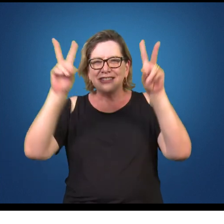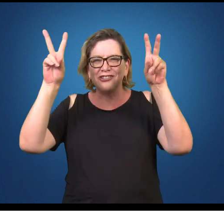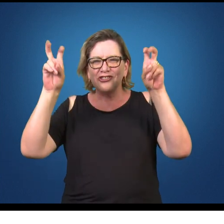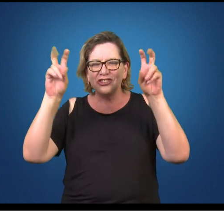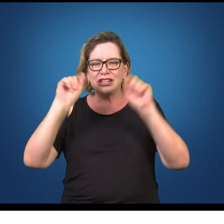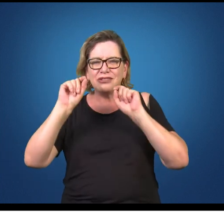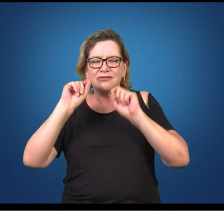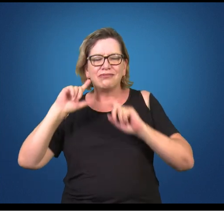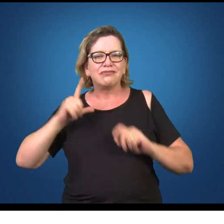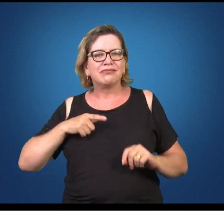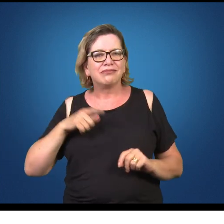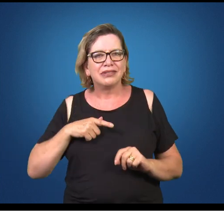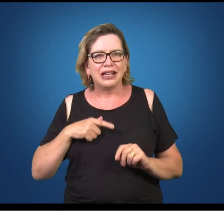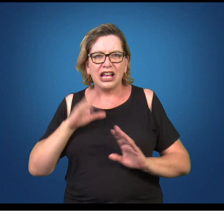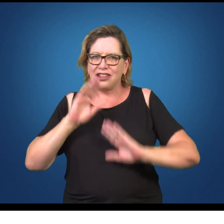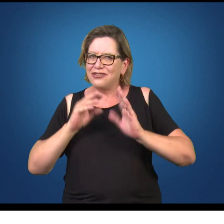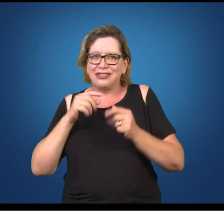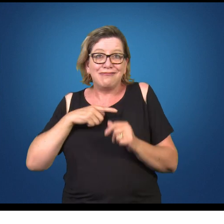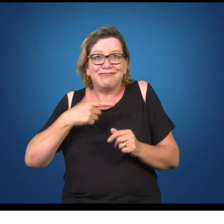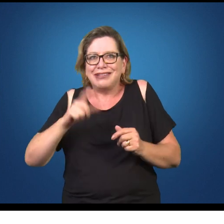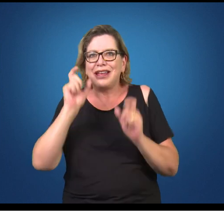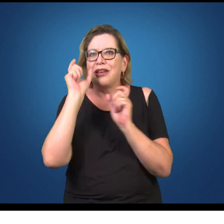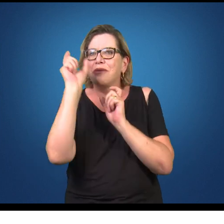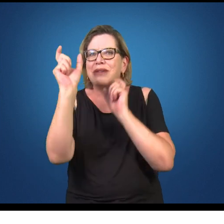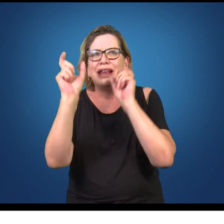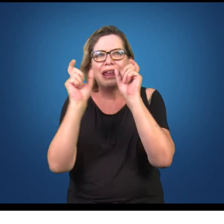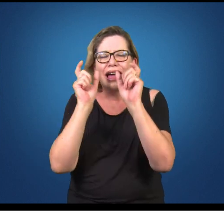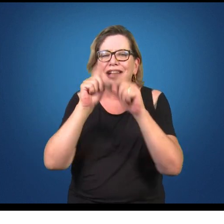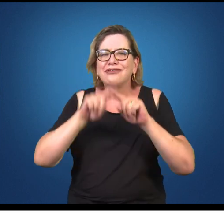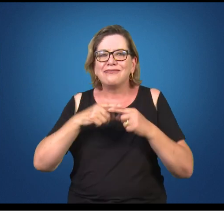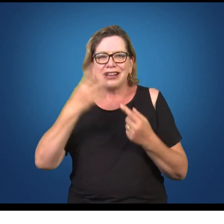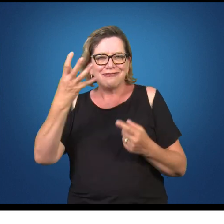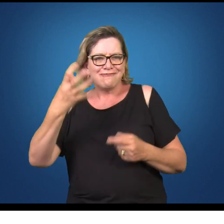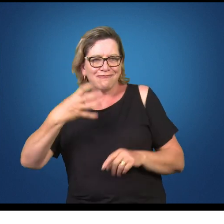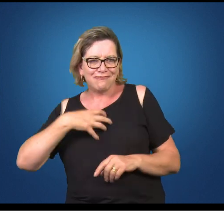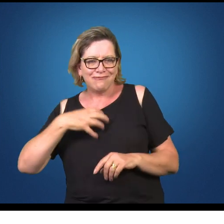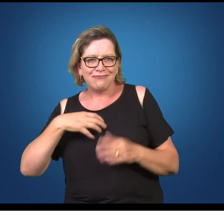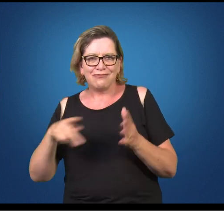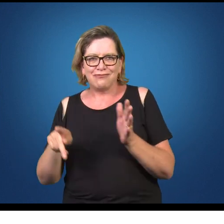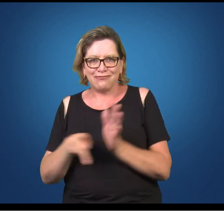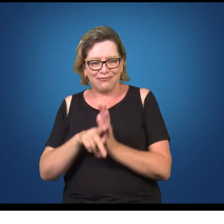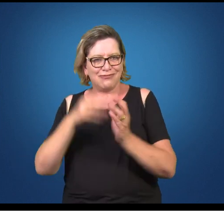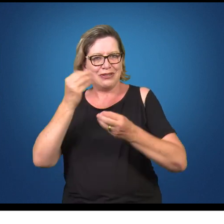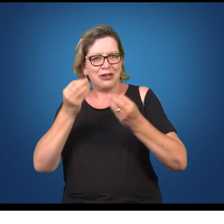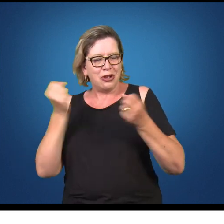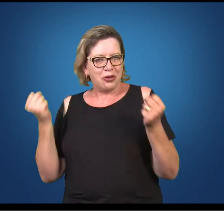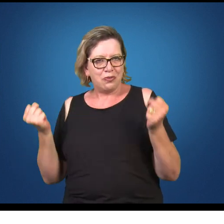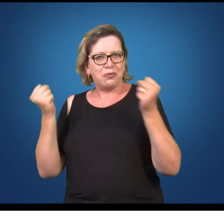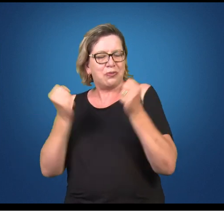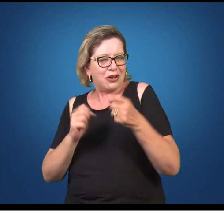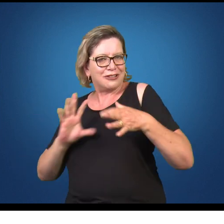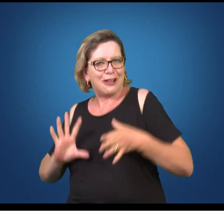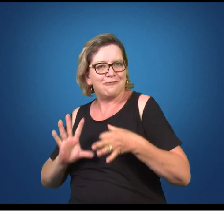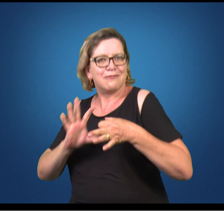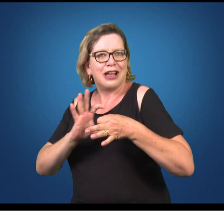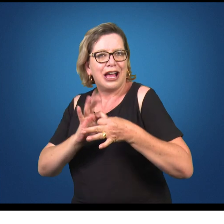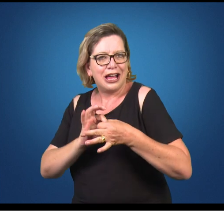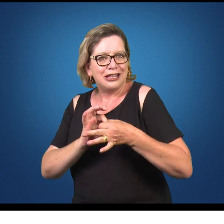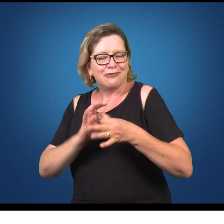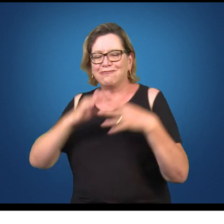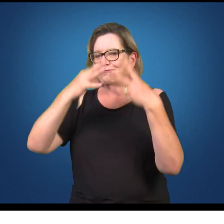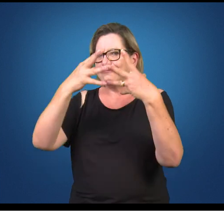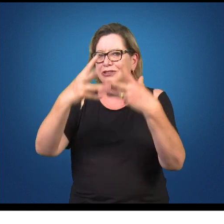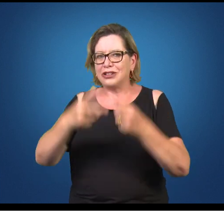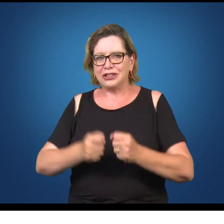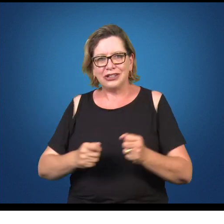por trás, às vezes sem palavra, né? Até. Então, isso está ligado a todas as pode estar ligado a todas as áreas, né? Mas e faz